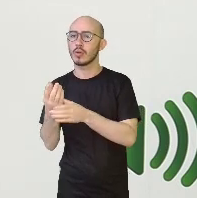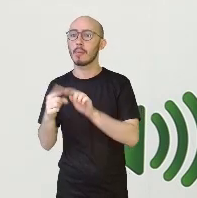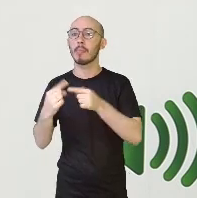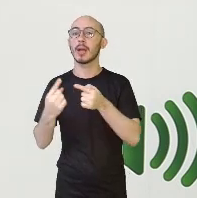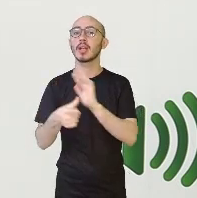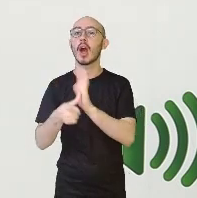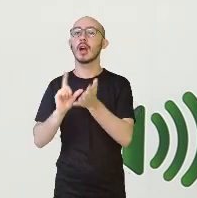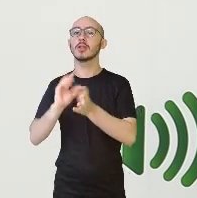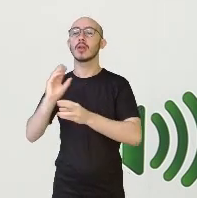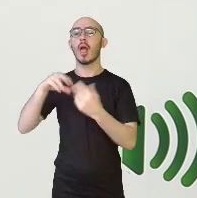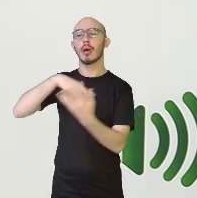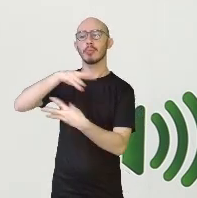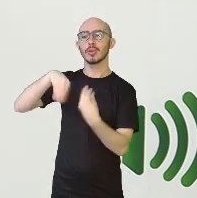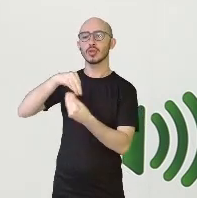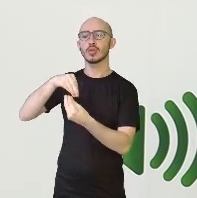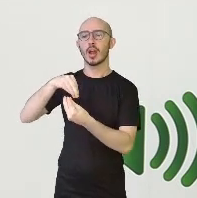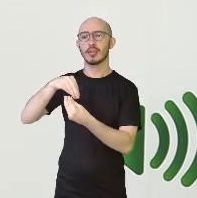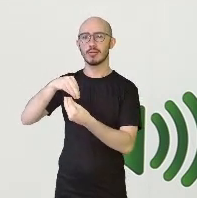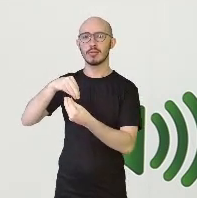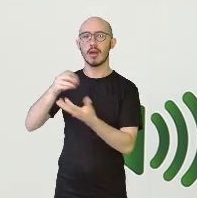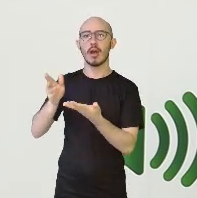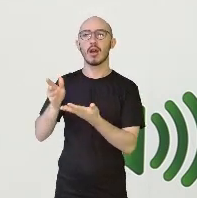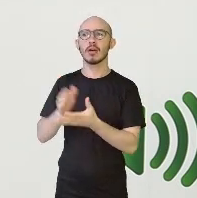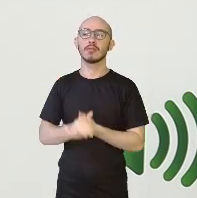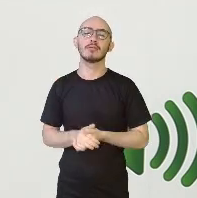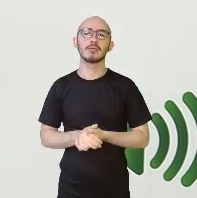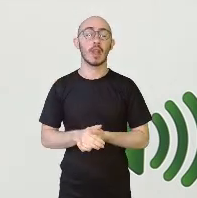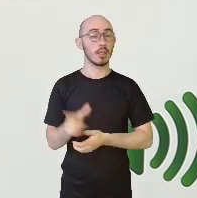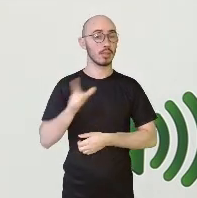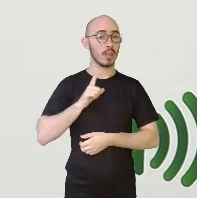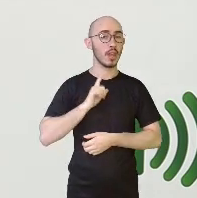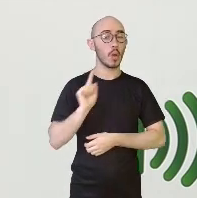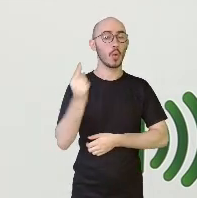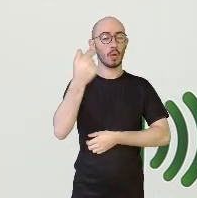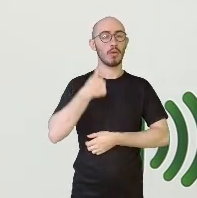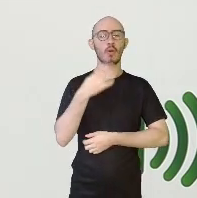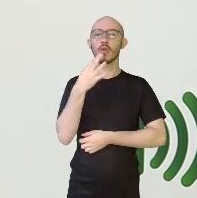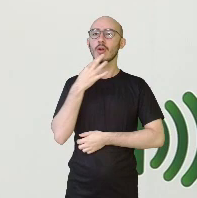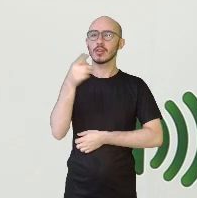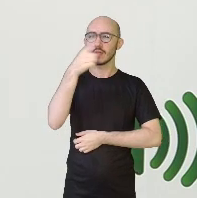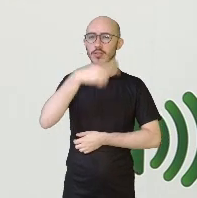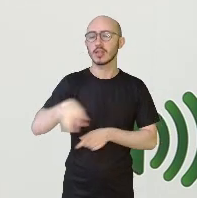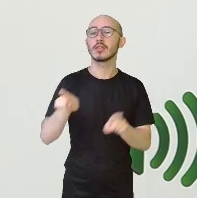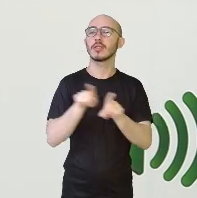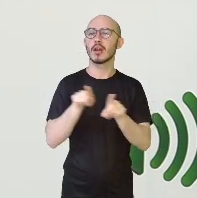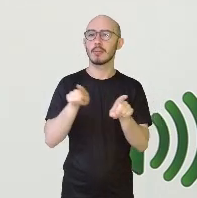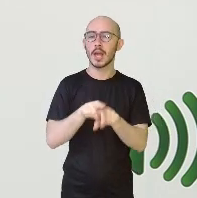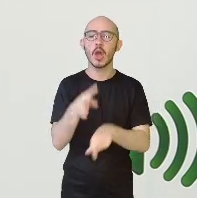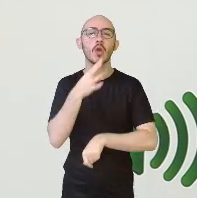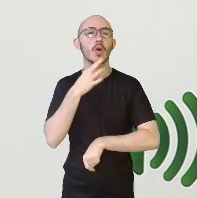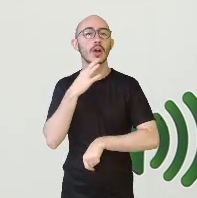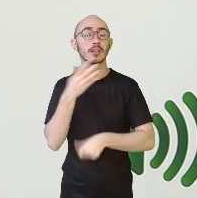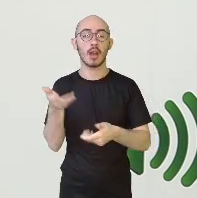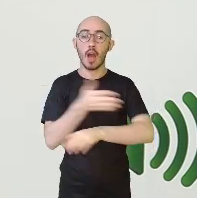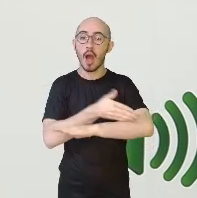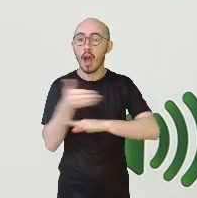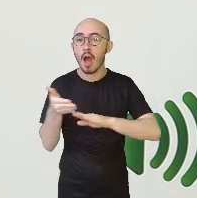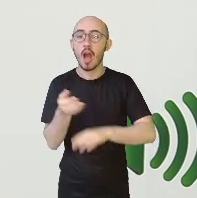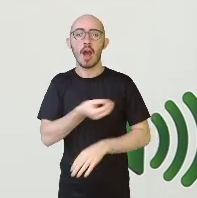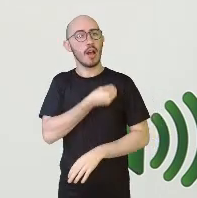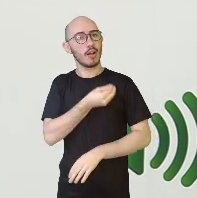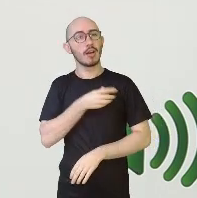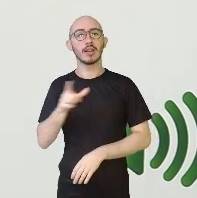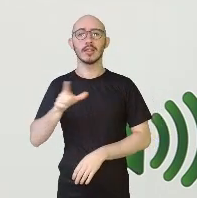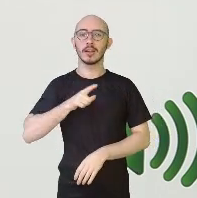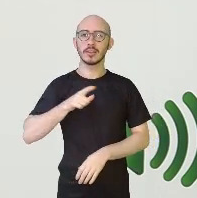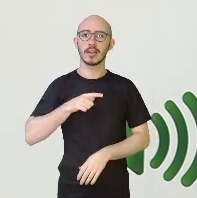de alguns ritmos? Tem um ritmo que eu conheço, que eu acho que vocês conhecem também. É um ritmo atual e ele surge a partir